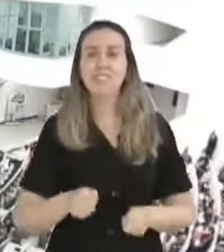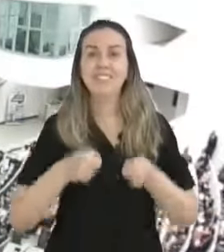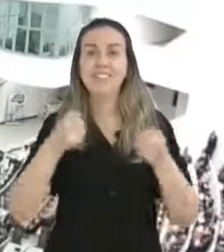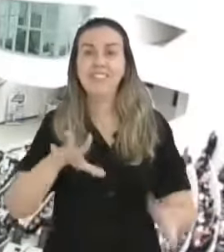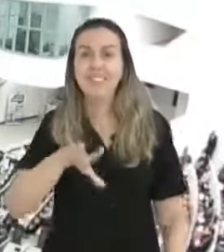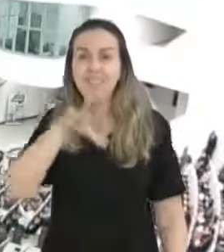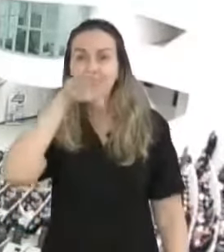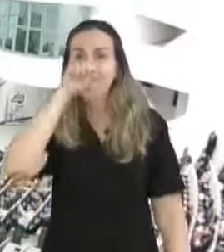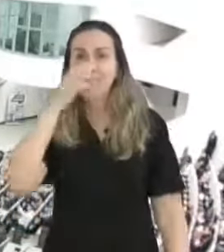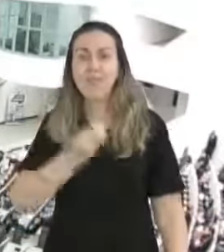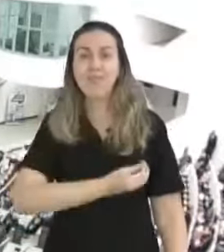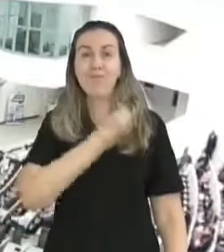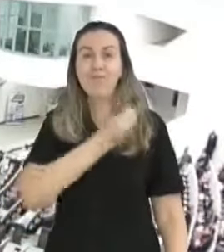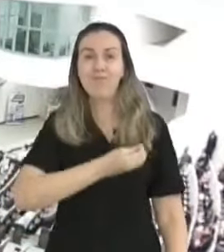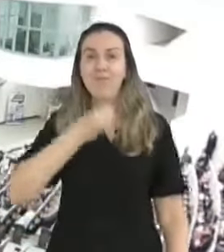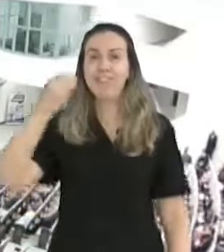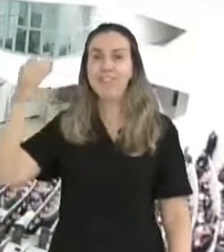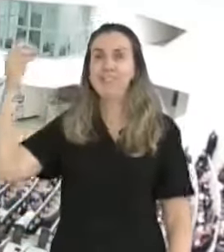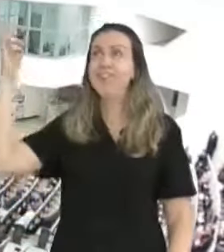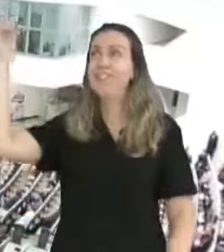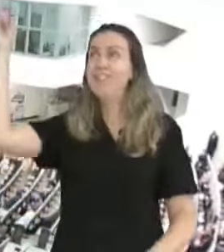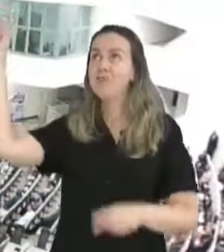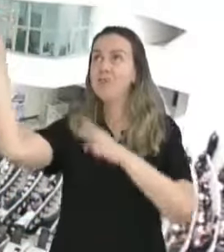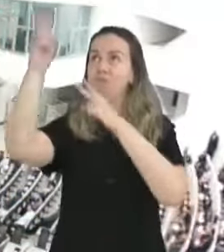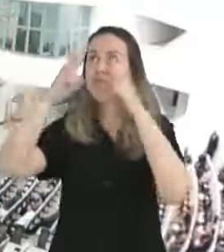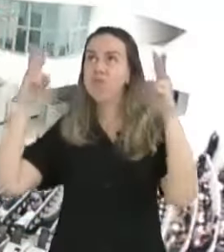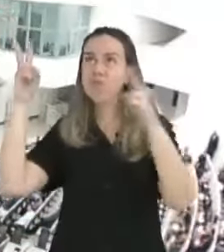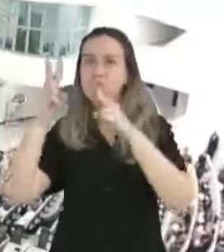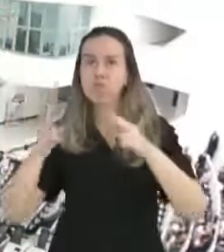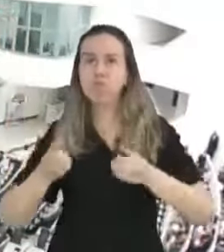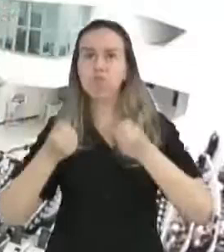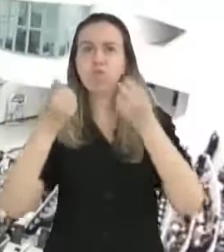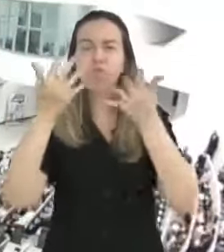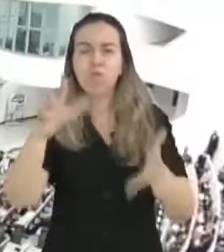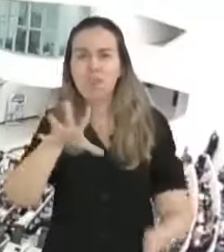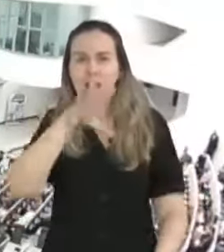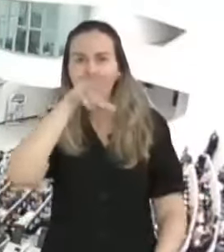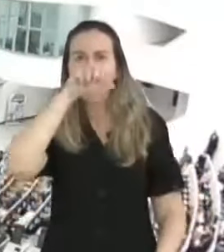de vida está sendo soprado agora.